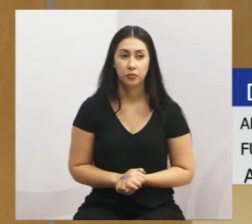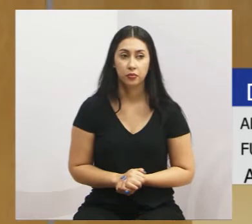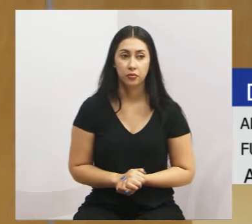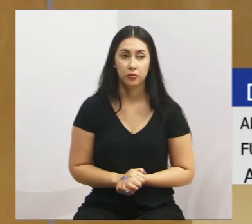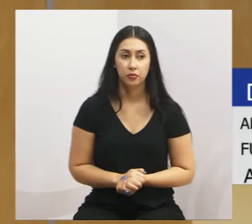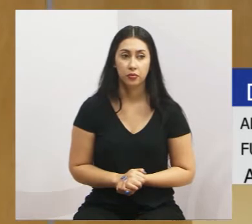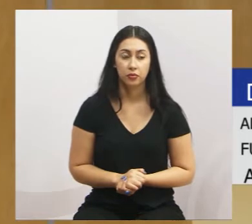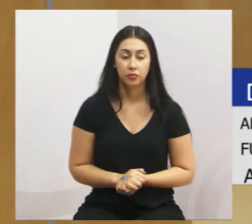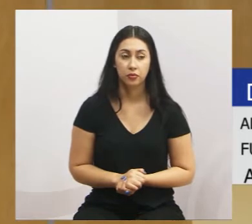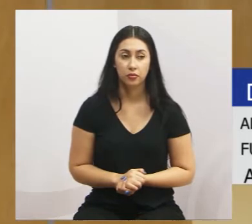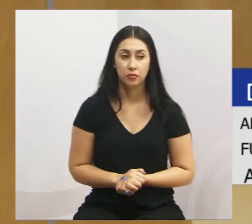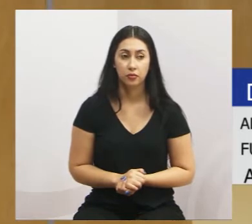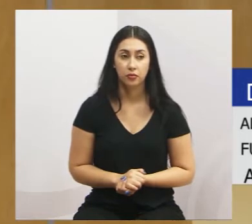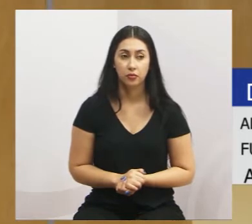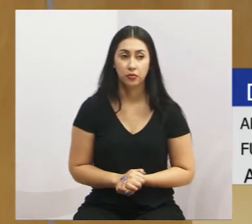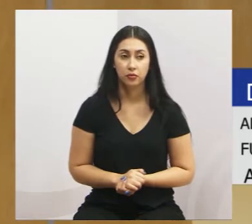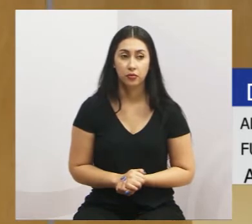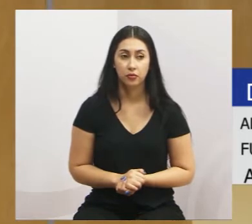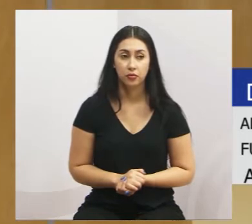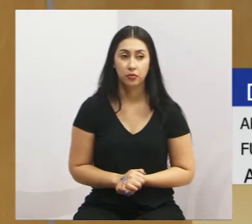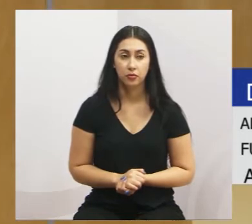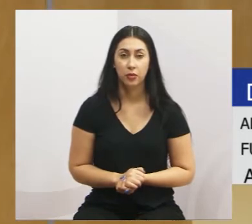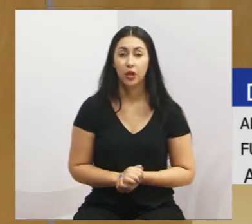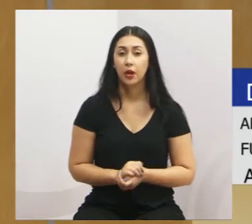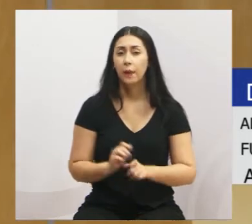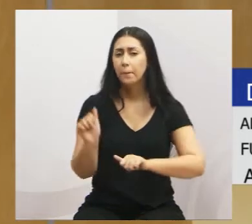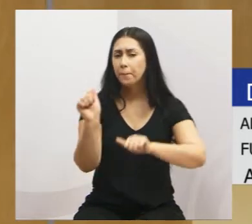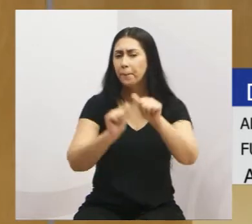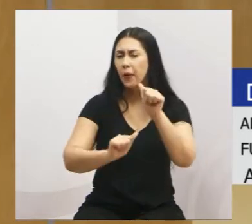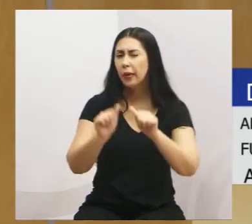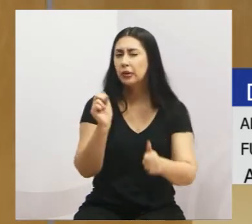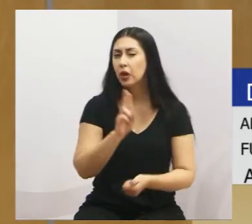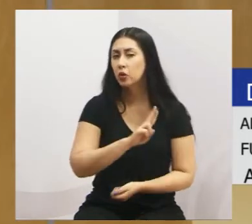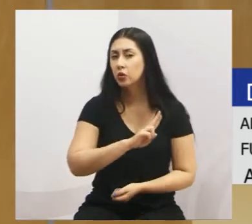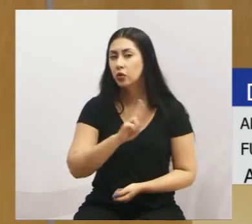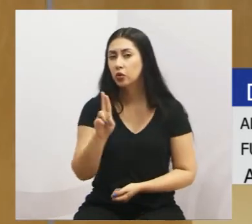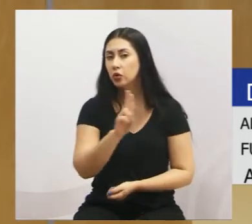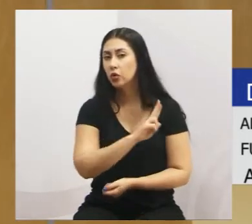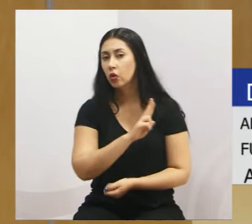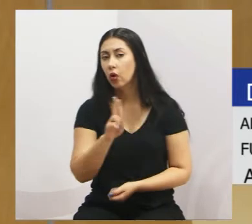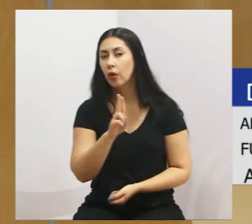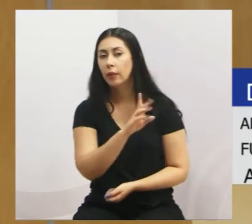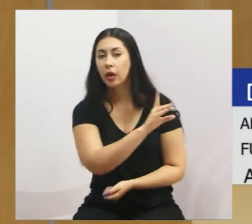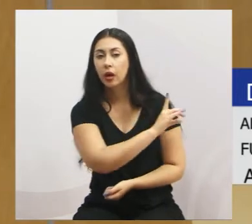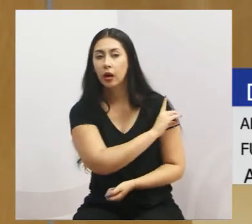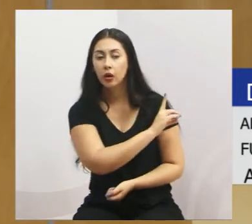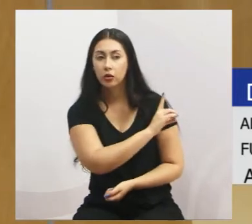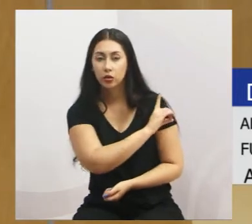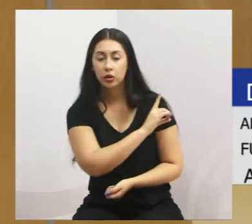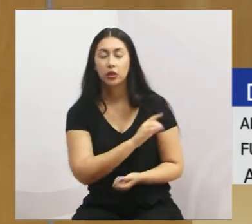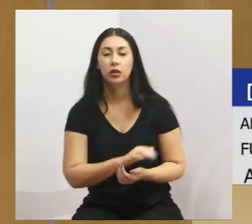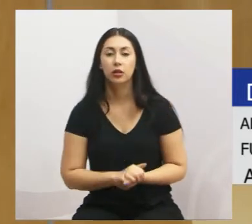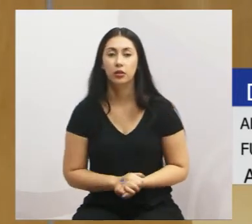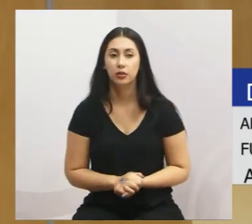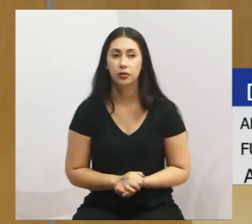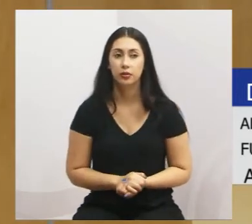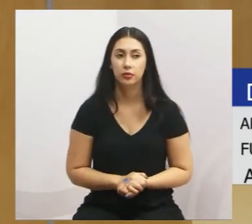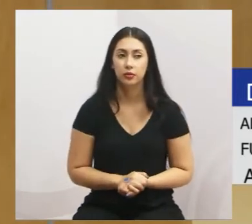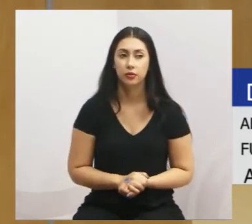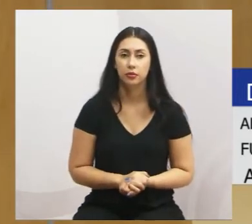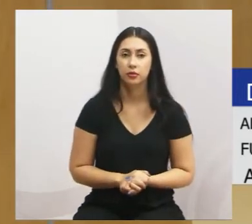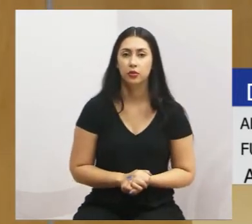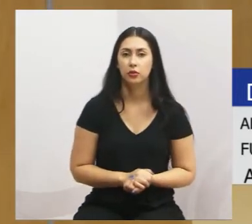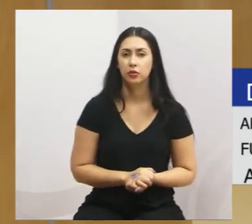você muda a denominação da diretoria de articulação de